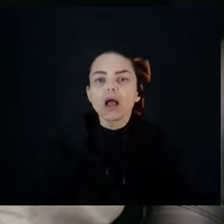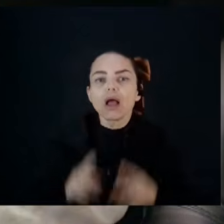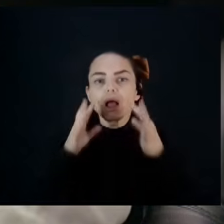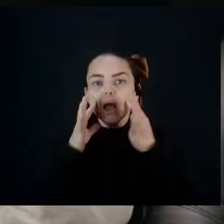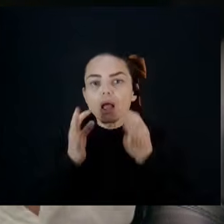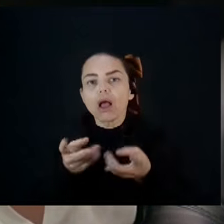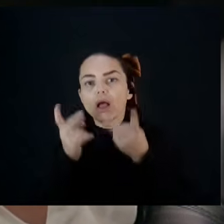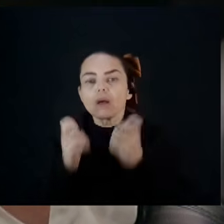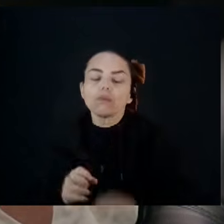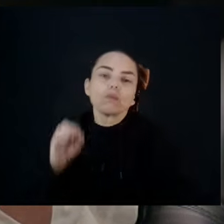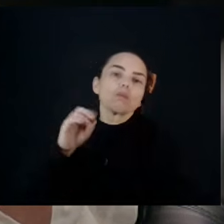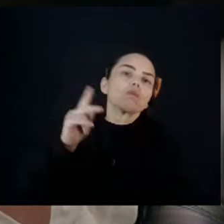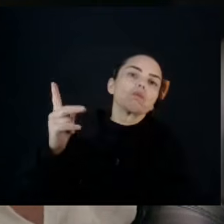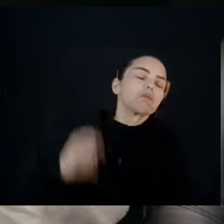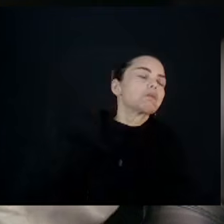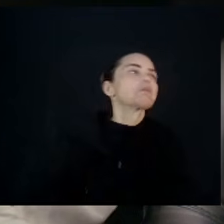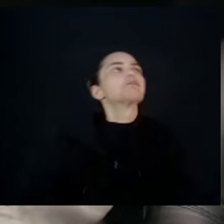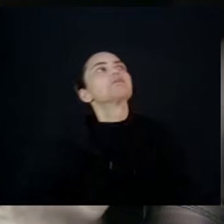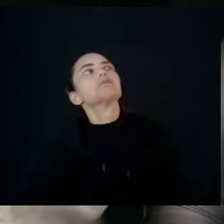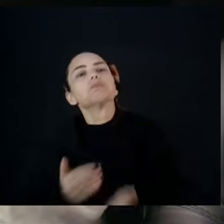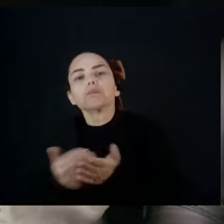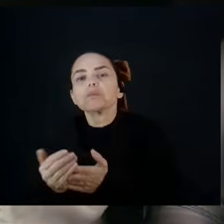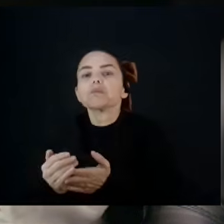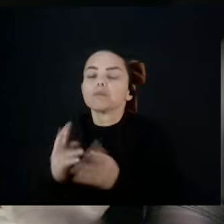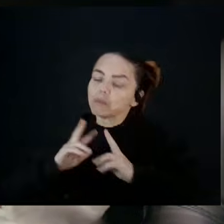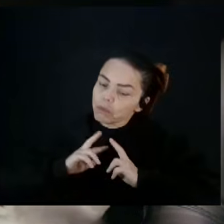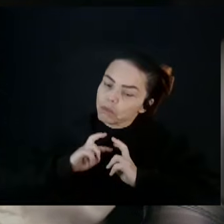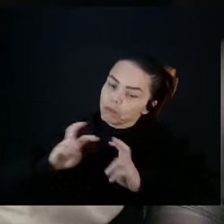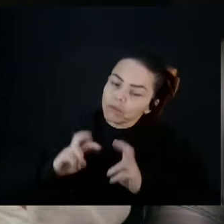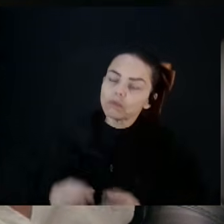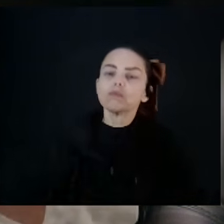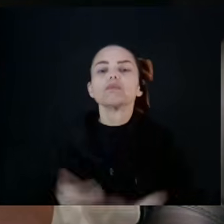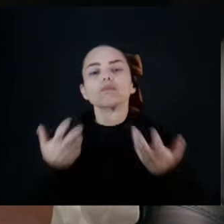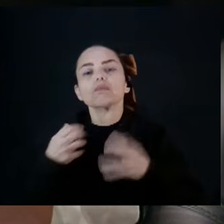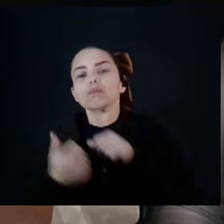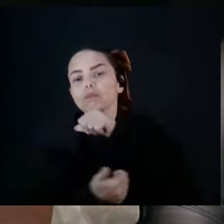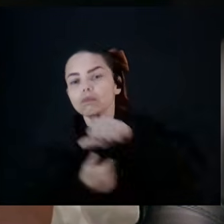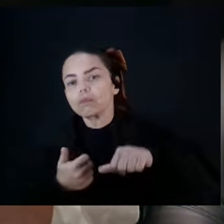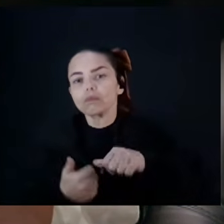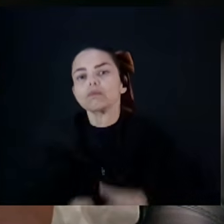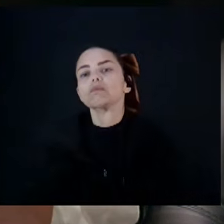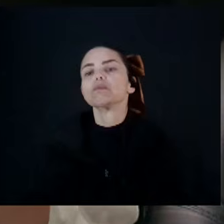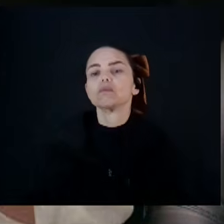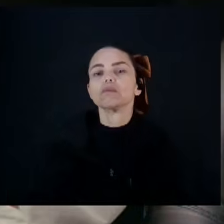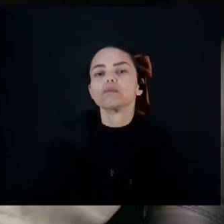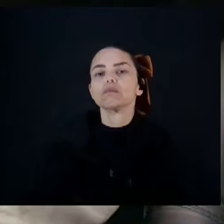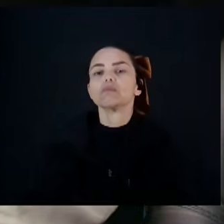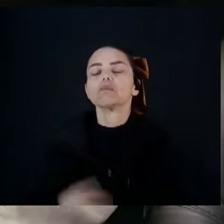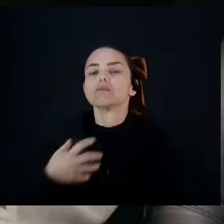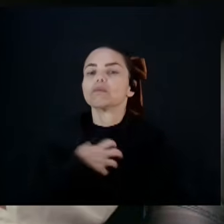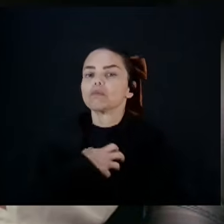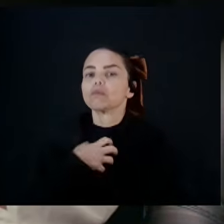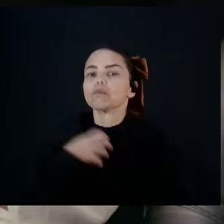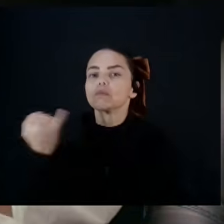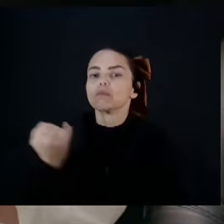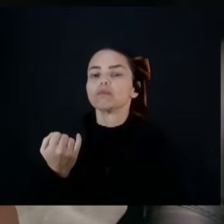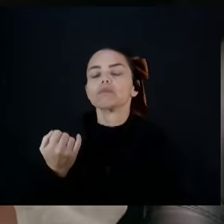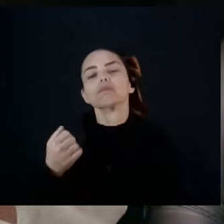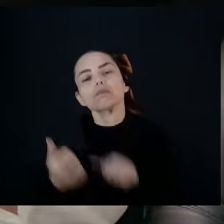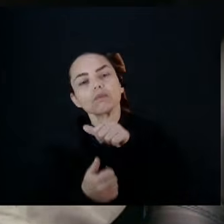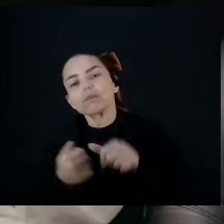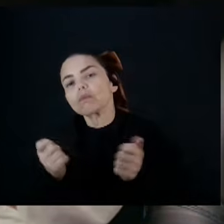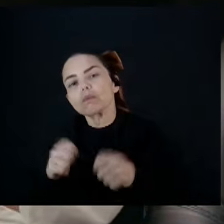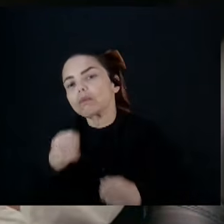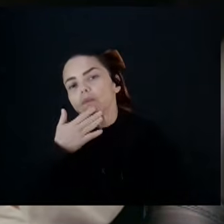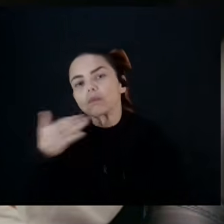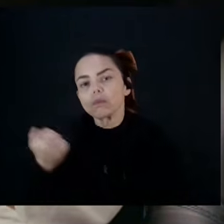ok, eu posso começar a me perceber, eu posso querer mudar, isso pode fazer sentido para minha vida, pode melhorar a minha vida, e